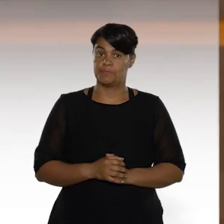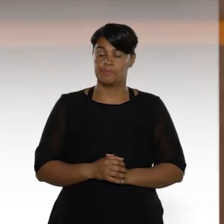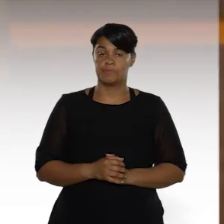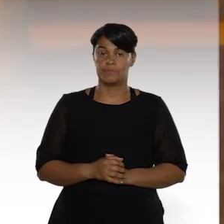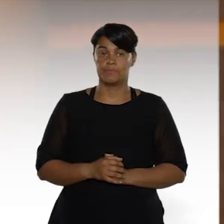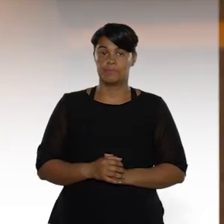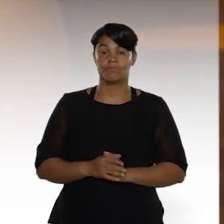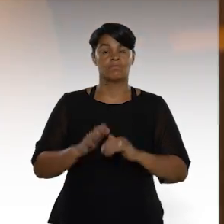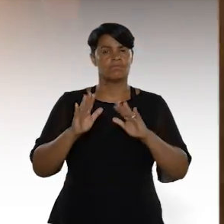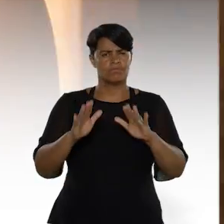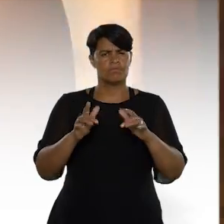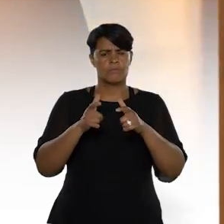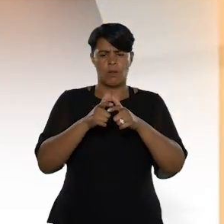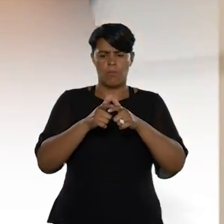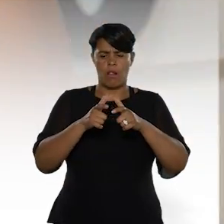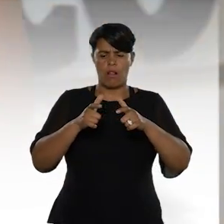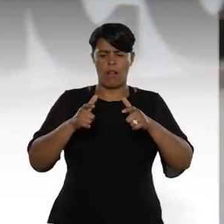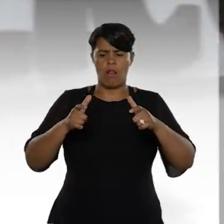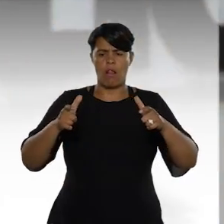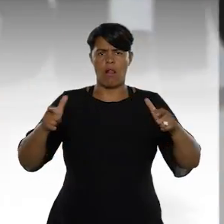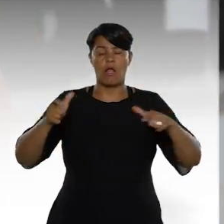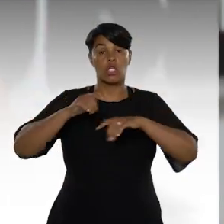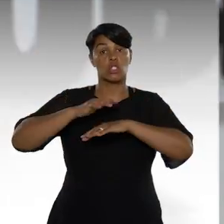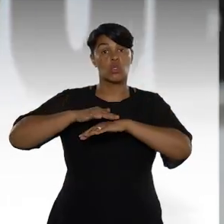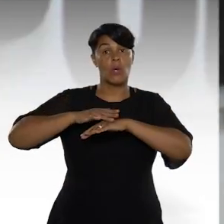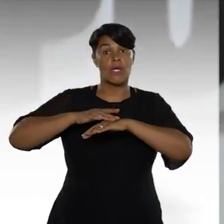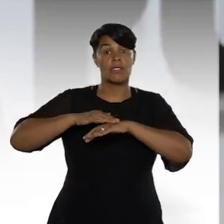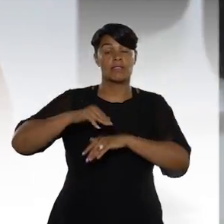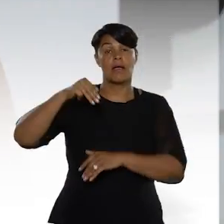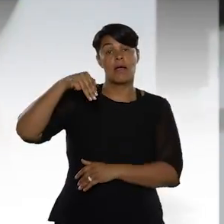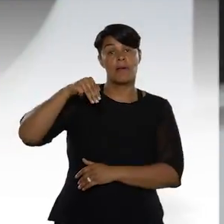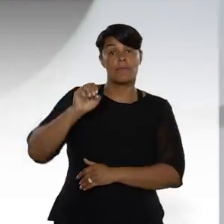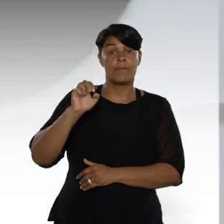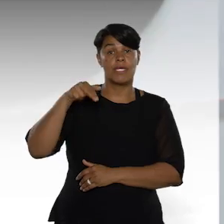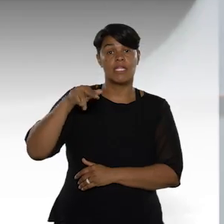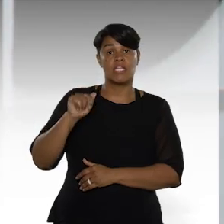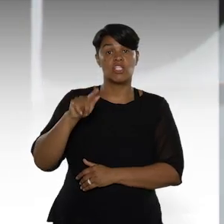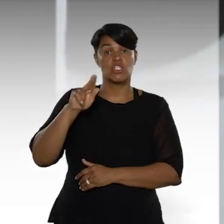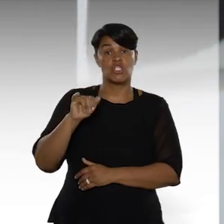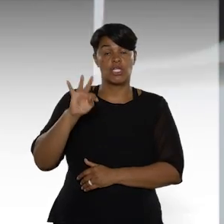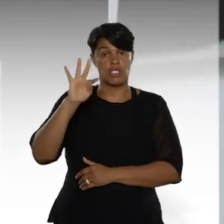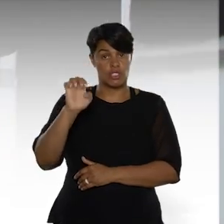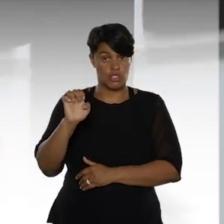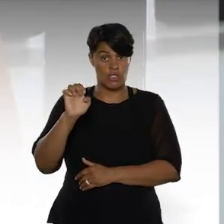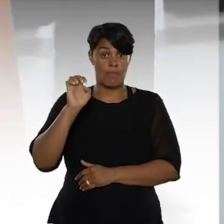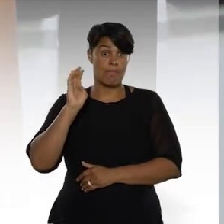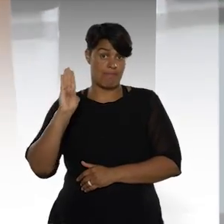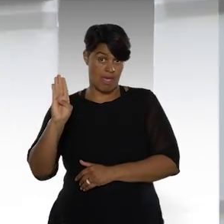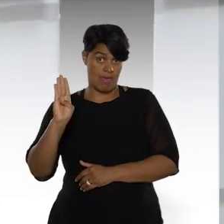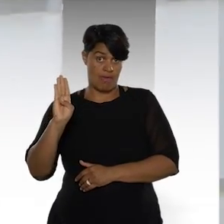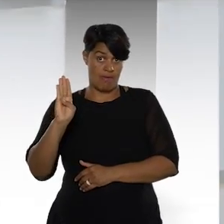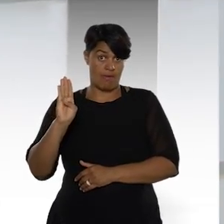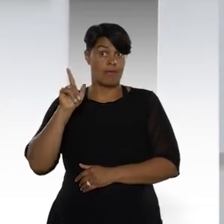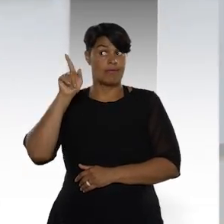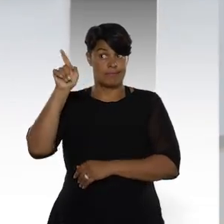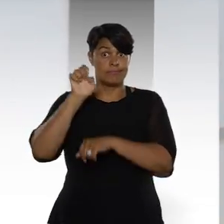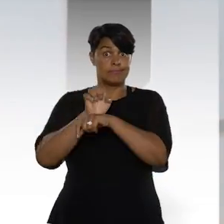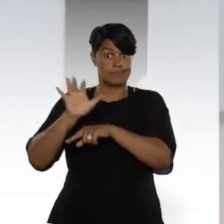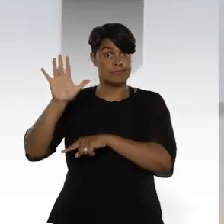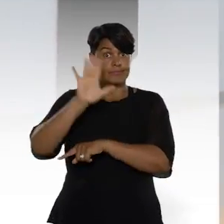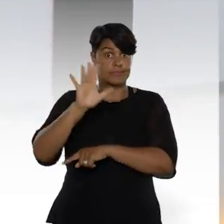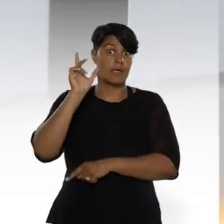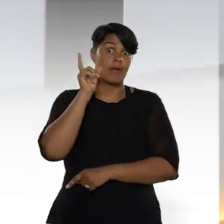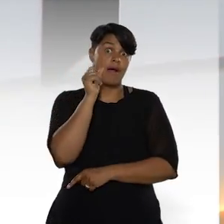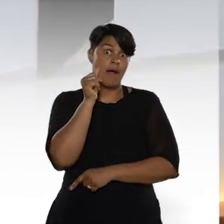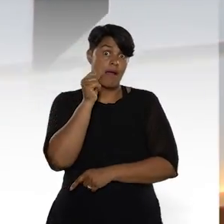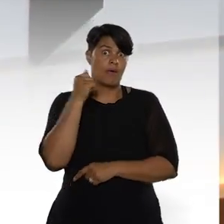O aumento dos casos de meningite tipo B em Alagoas preocupa o Ministério Público Federal. O estado registra o